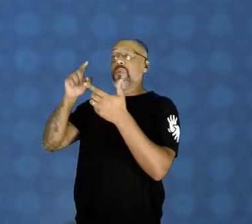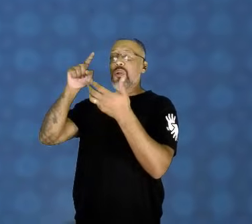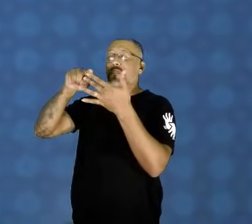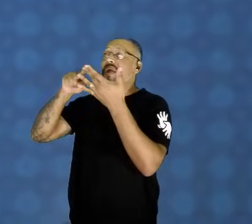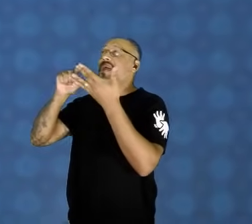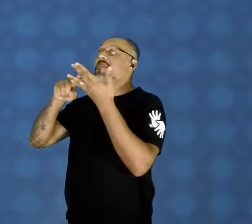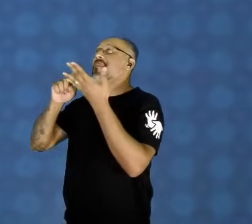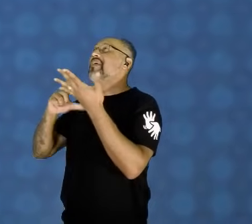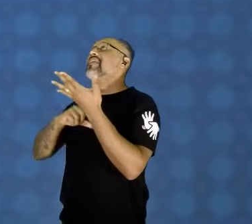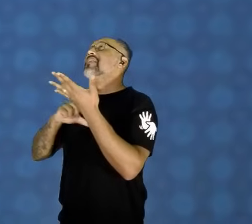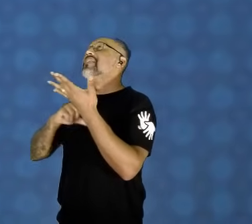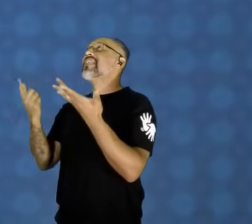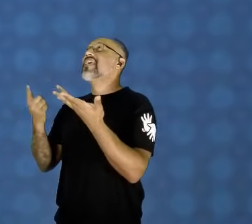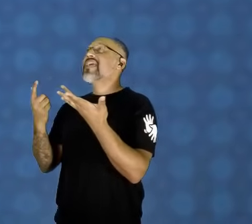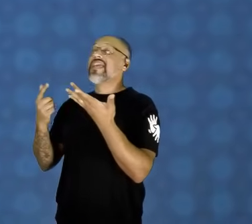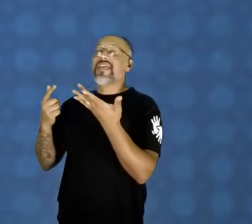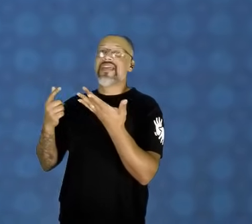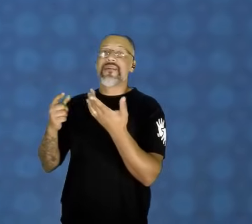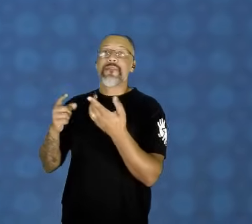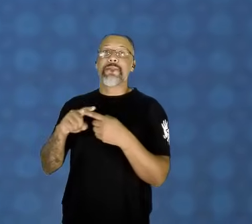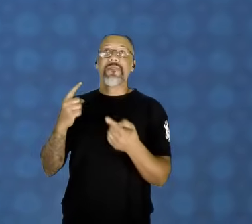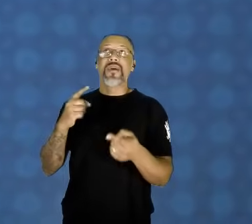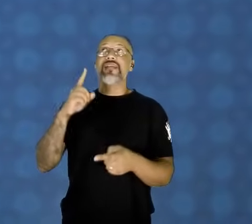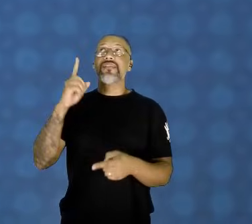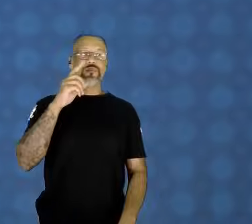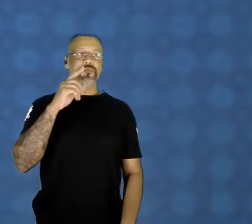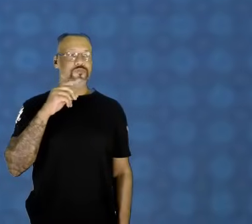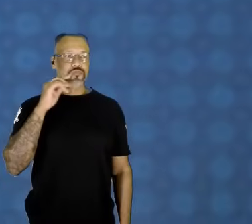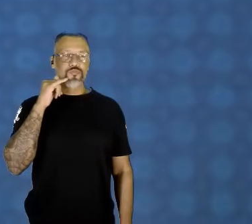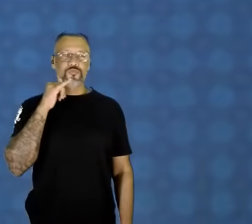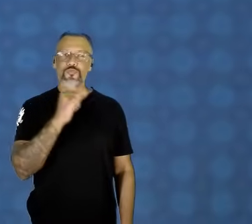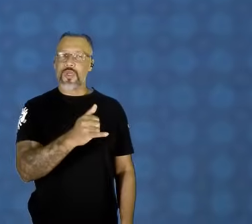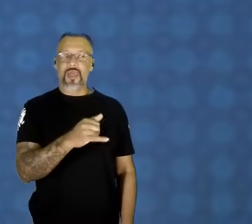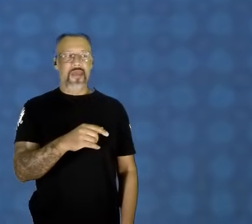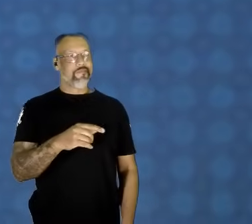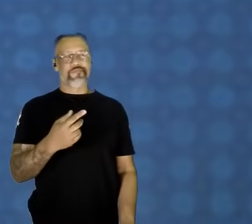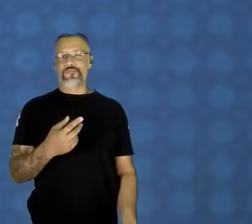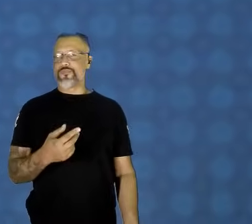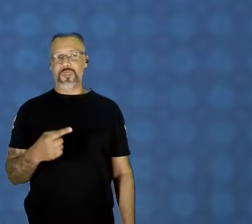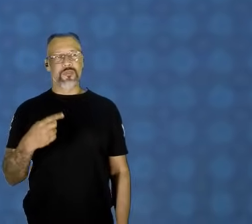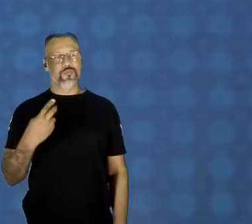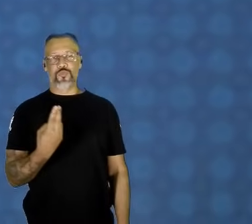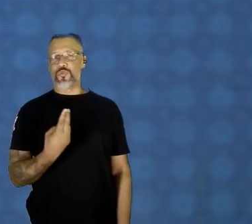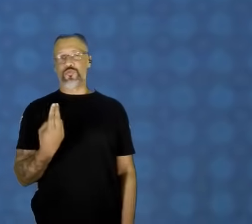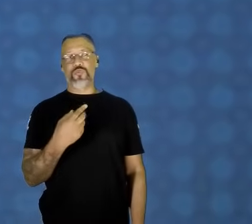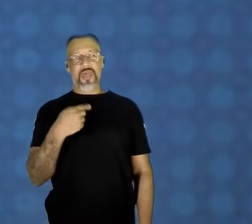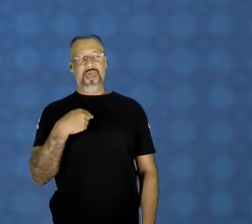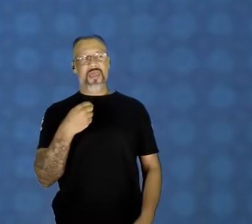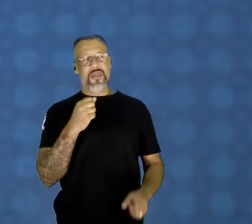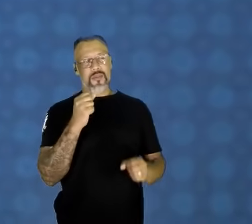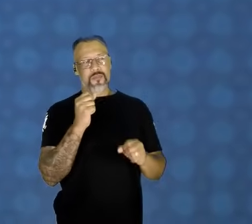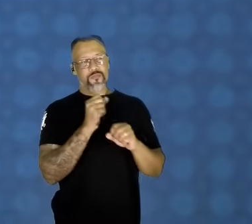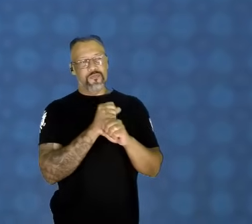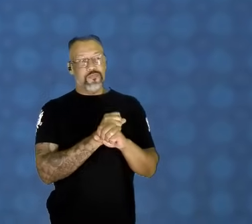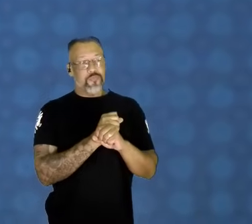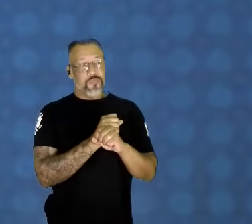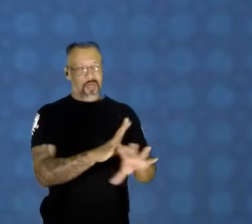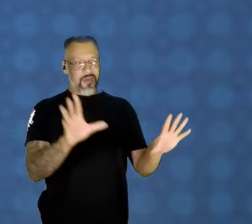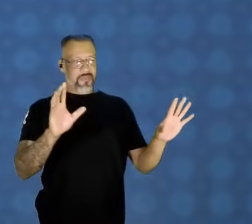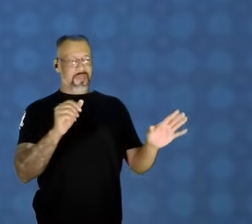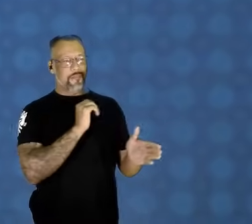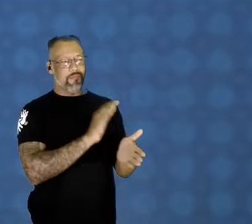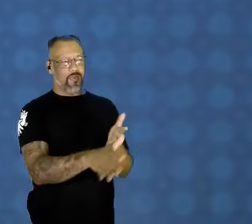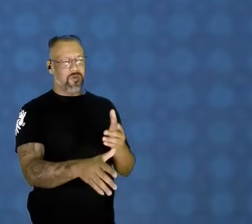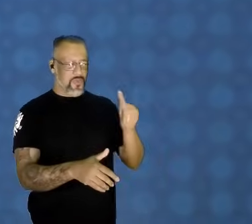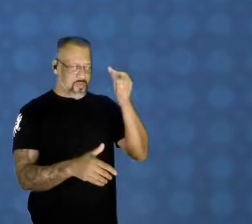demônio da tua filha e você continuar com essa fé confusa, essa fé estranha, essa fé que você conheceu os deuses dos fenícios. Eu não quero só